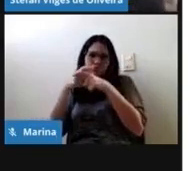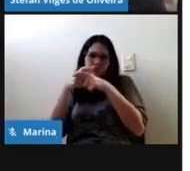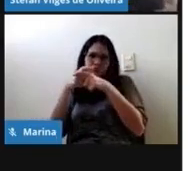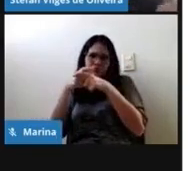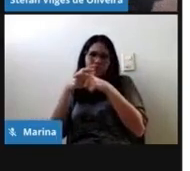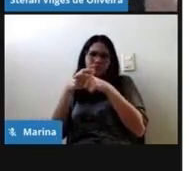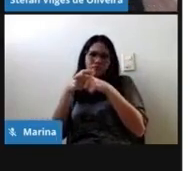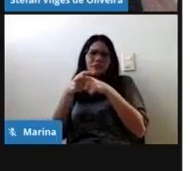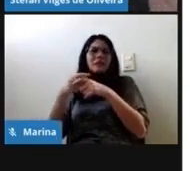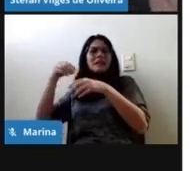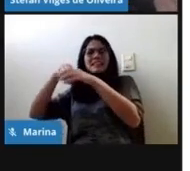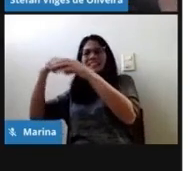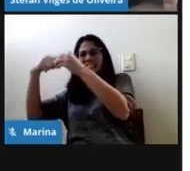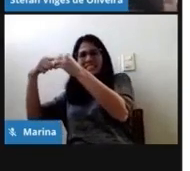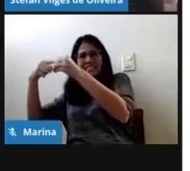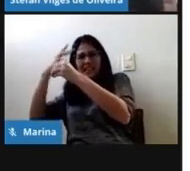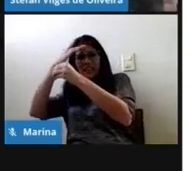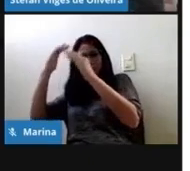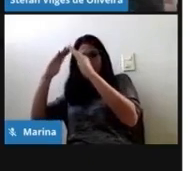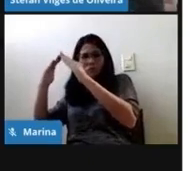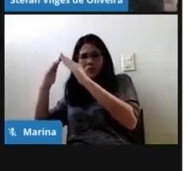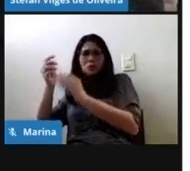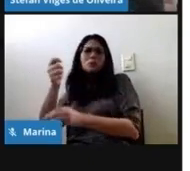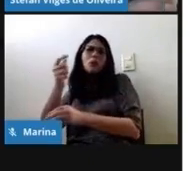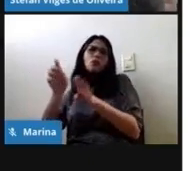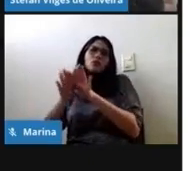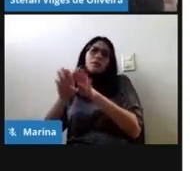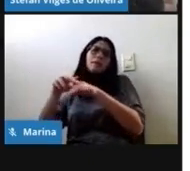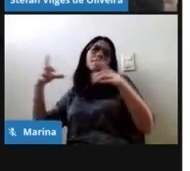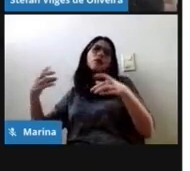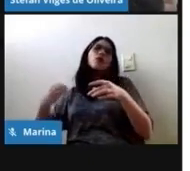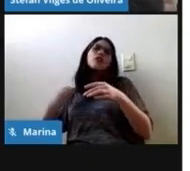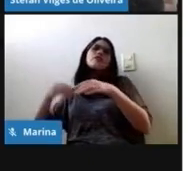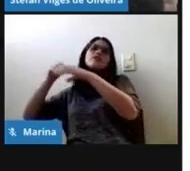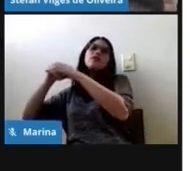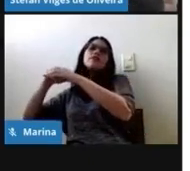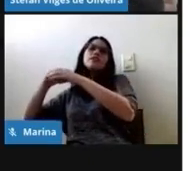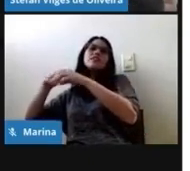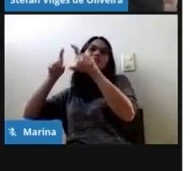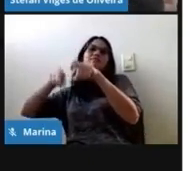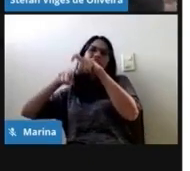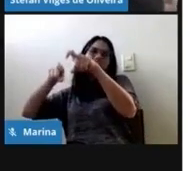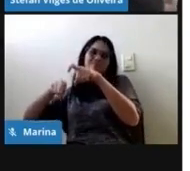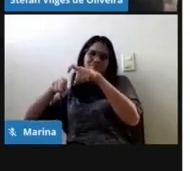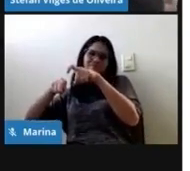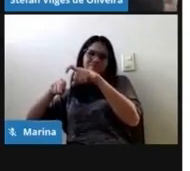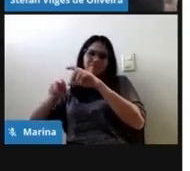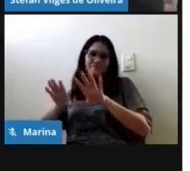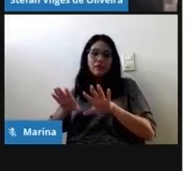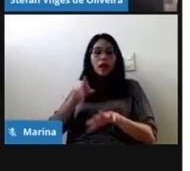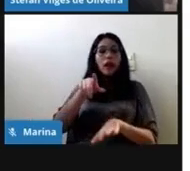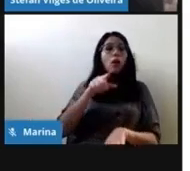uma menor população vivendo em área urbana. A região metropolitana de Belo Horizonte apresentou nessa